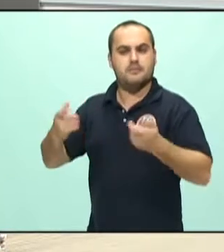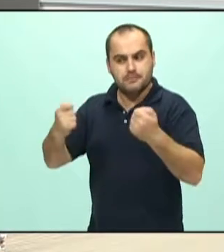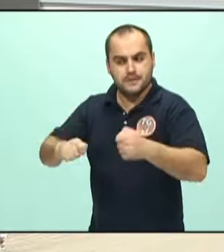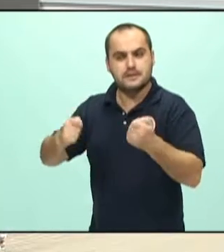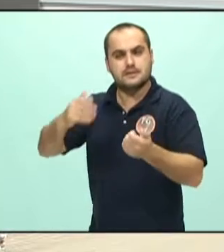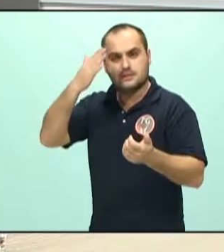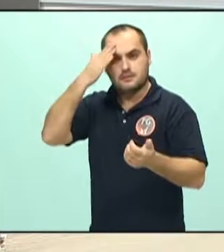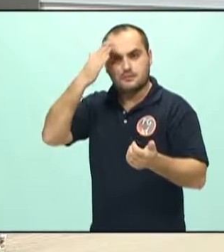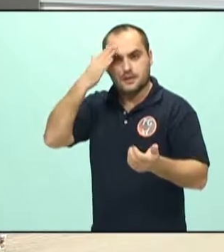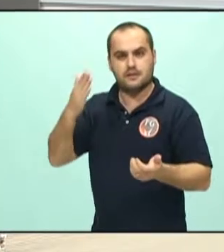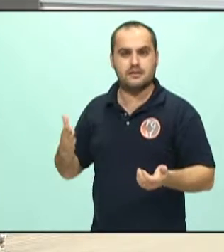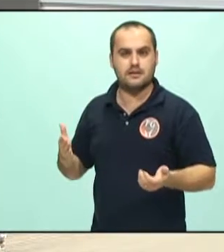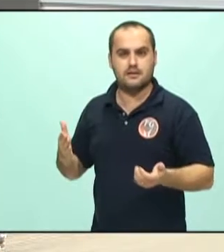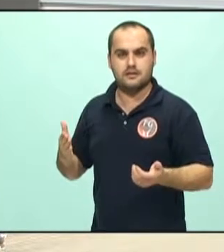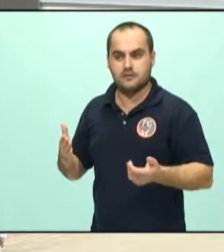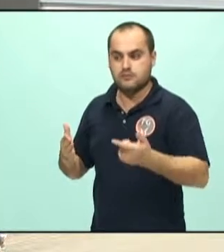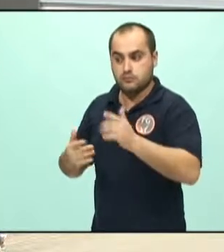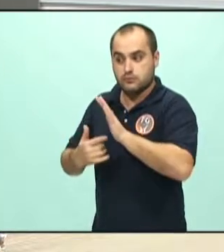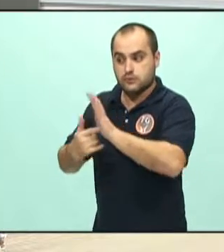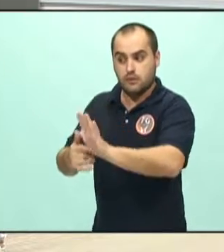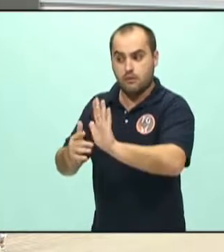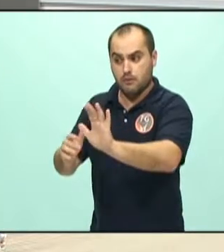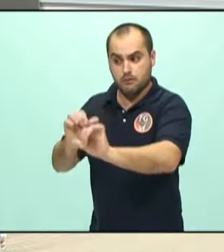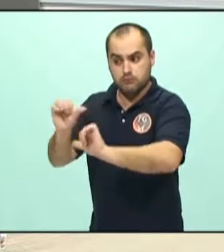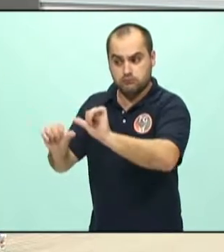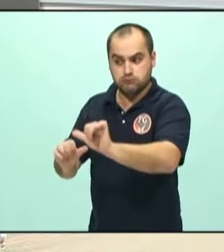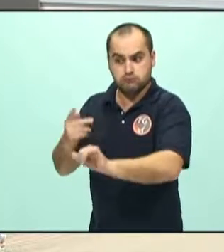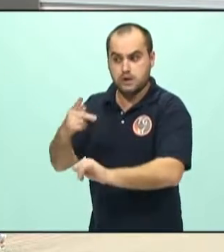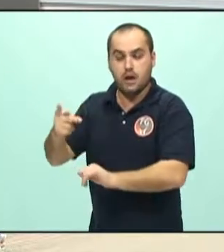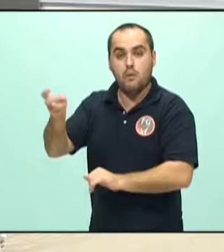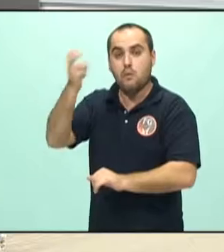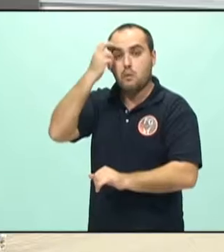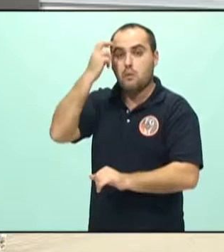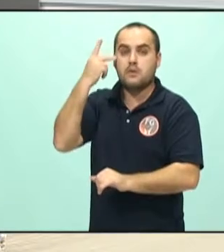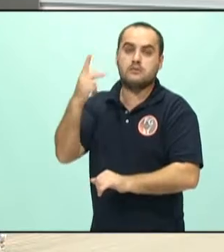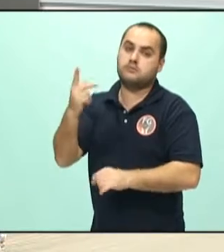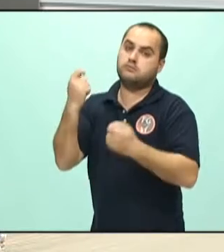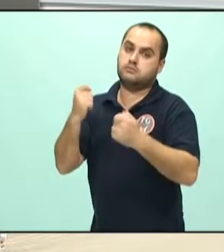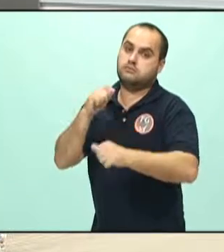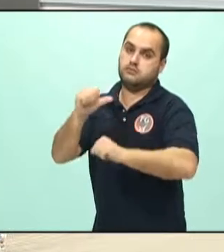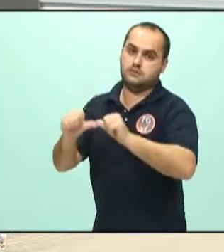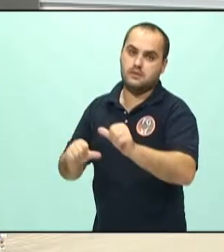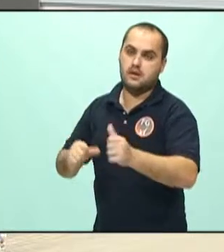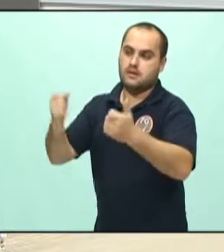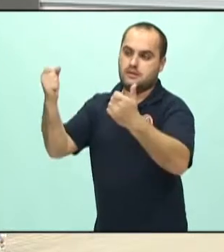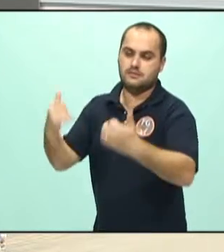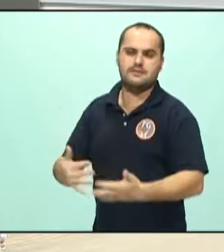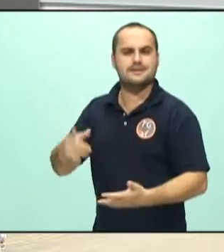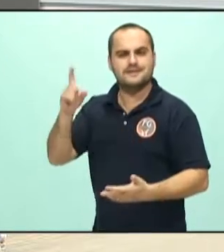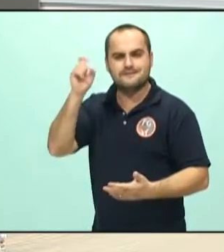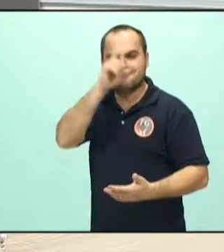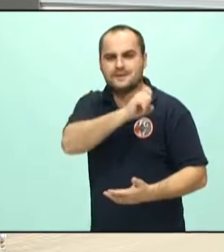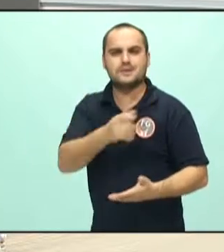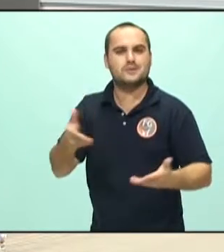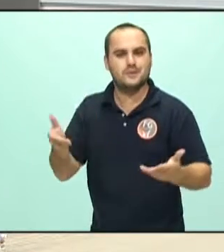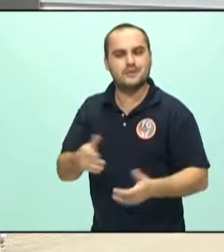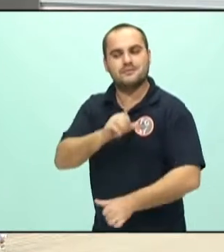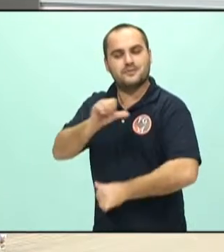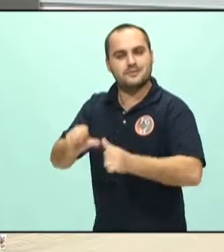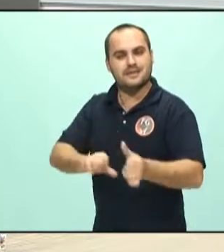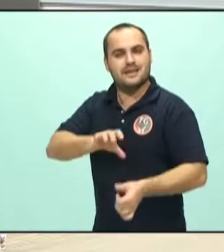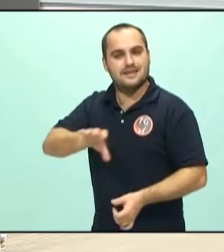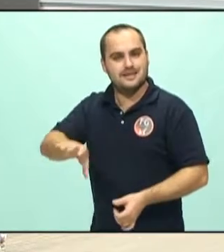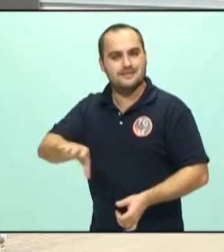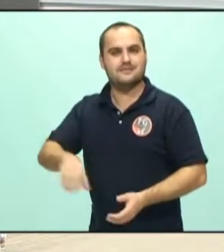que para ele não vai alterar em nada o que na verdade ele vai ter que mudar a cultura dele né porque é isso que é difícil para a gente mudar a cultura para as pessoas